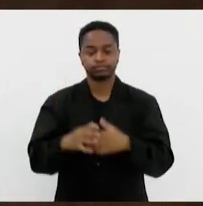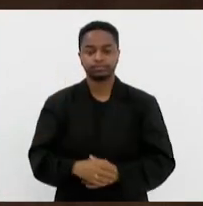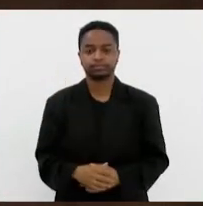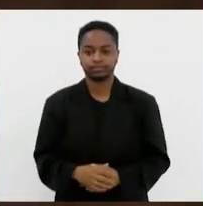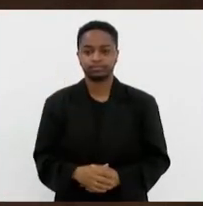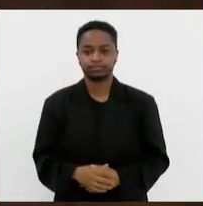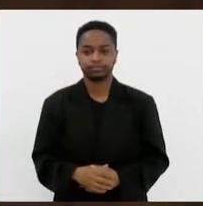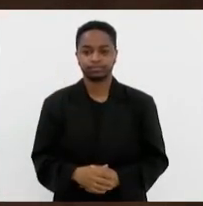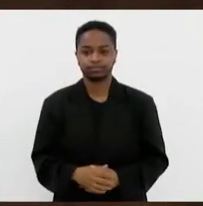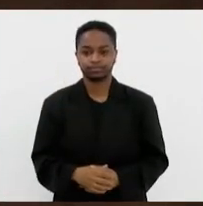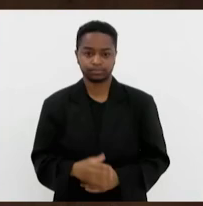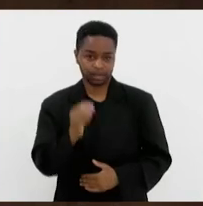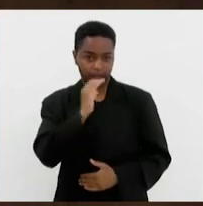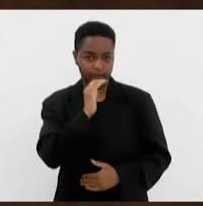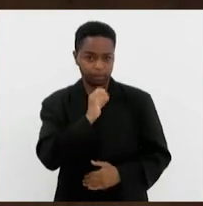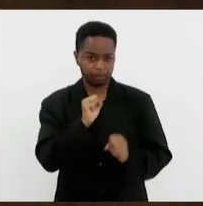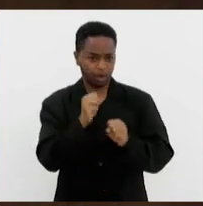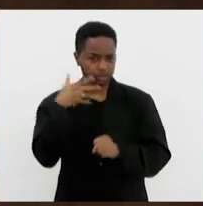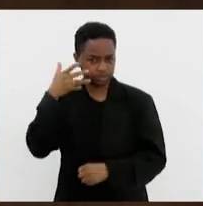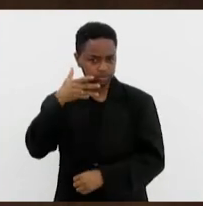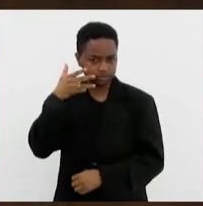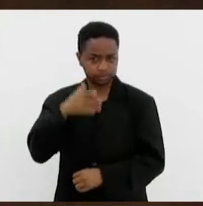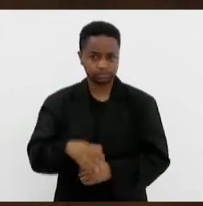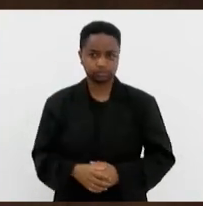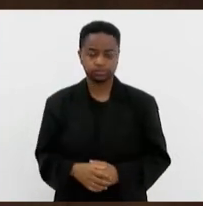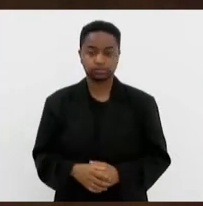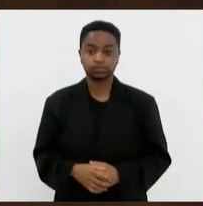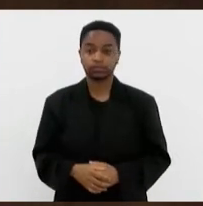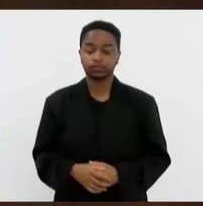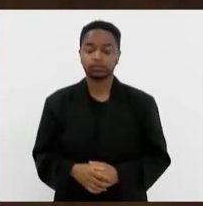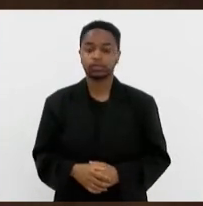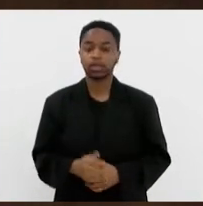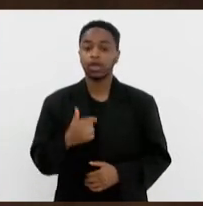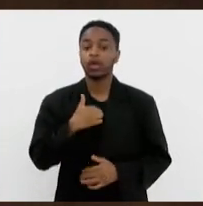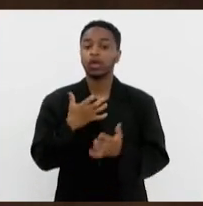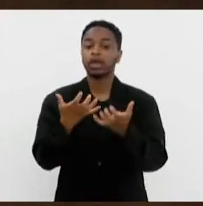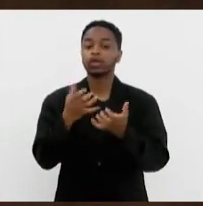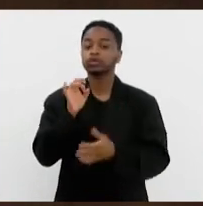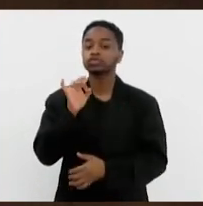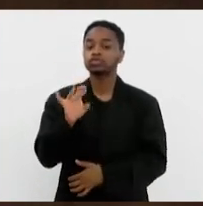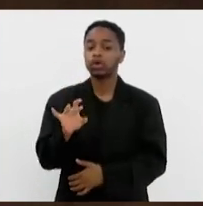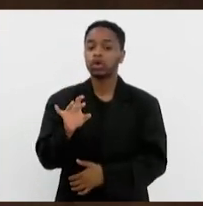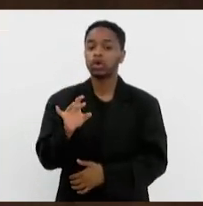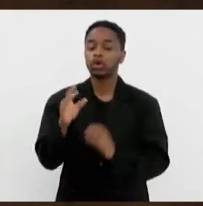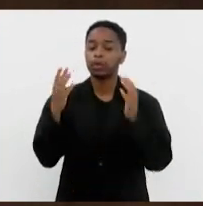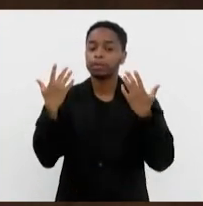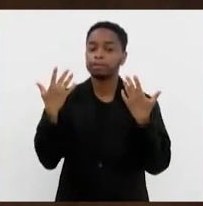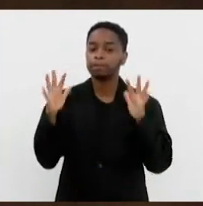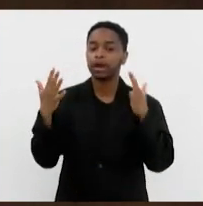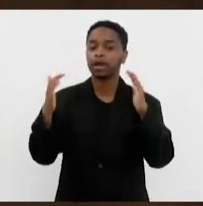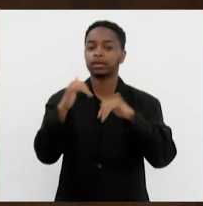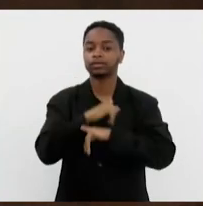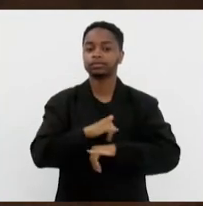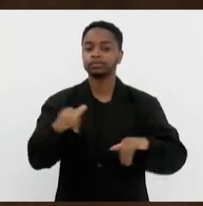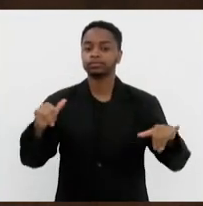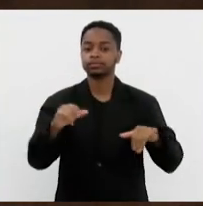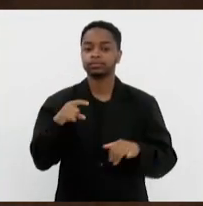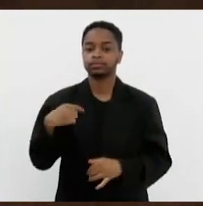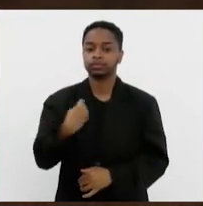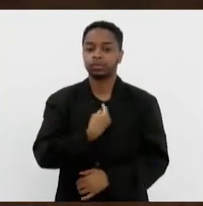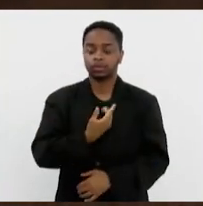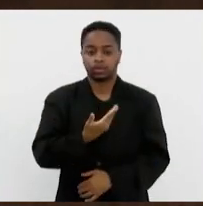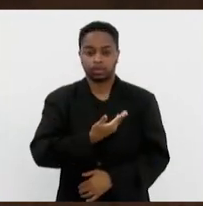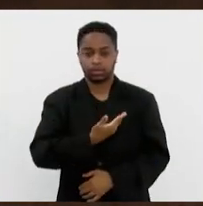Um breve pela ordem, presidente. É só para mencionar e parabenizar aqui nosso